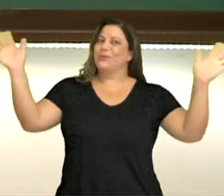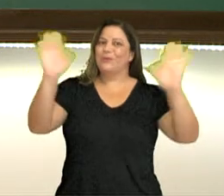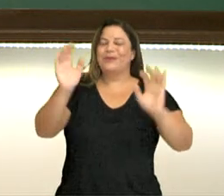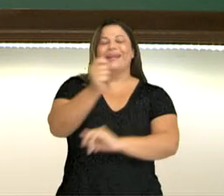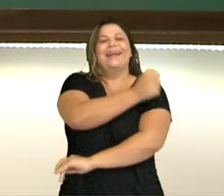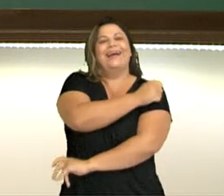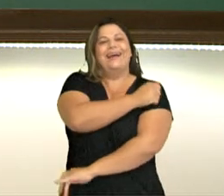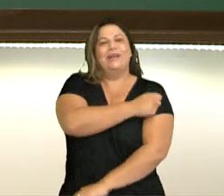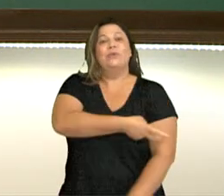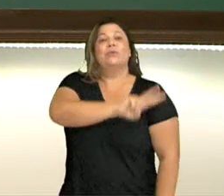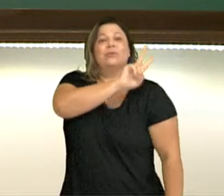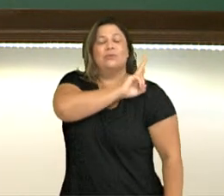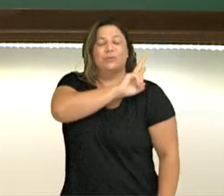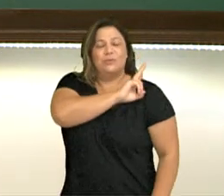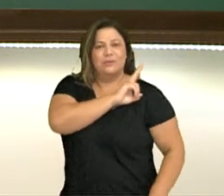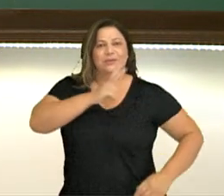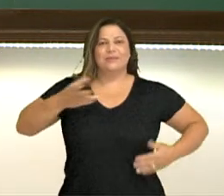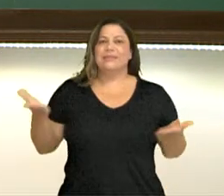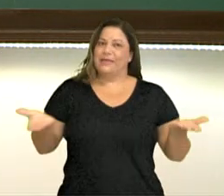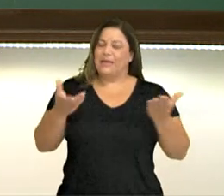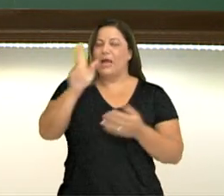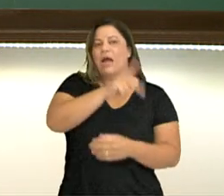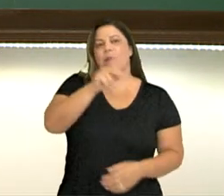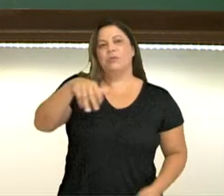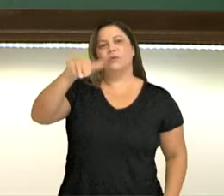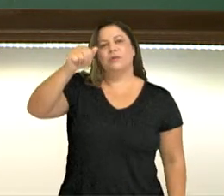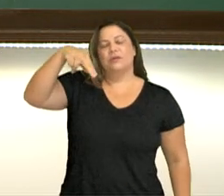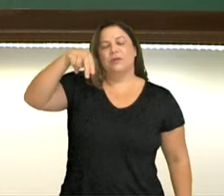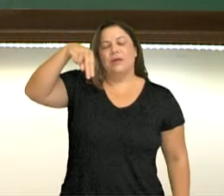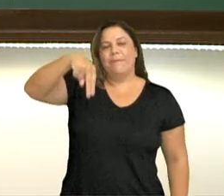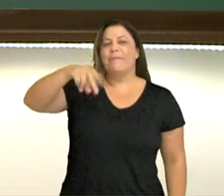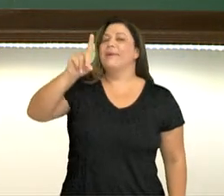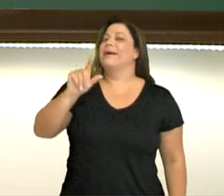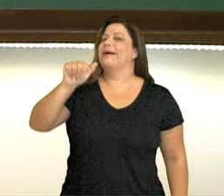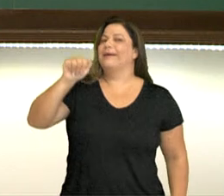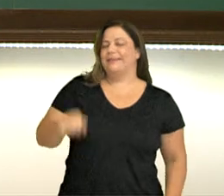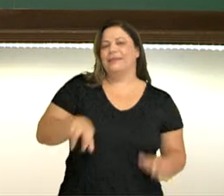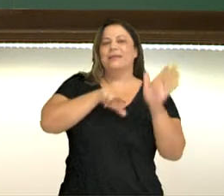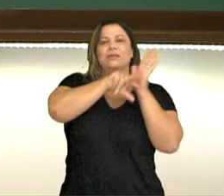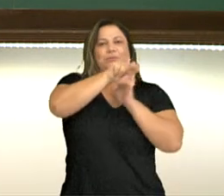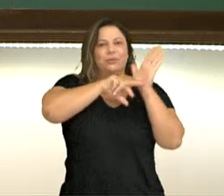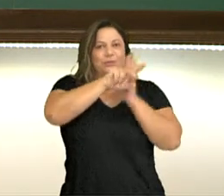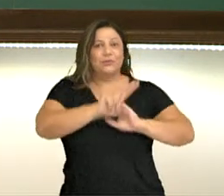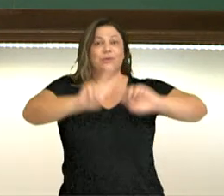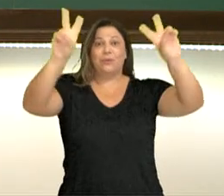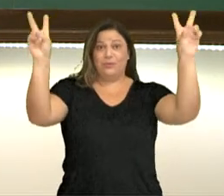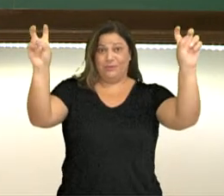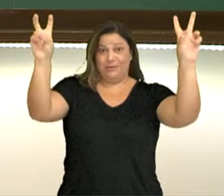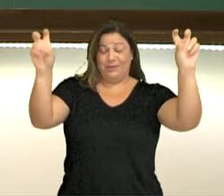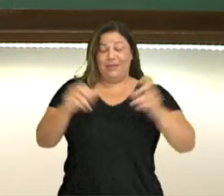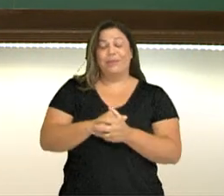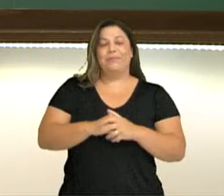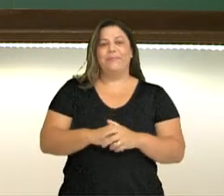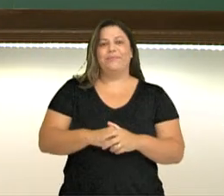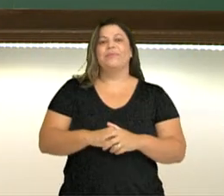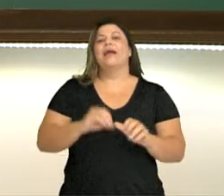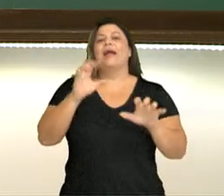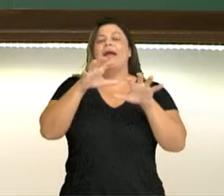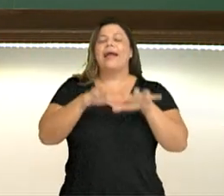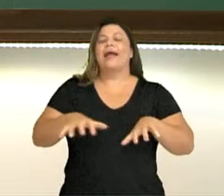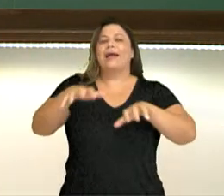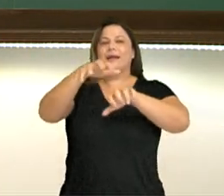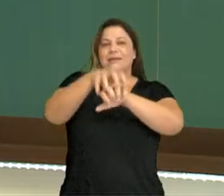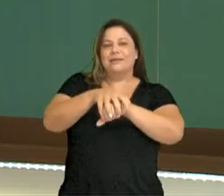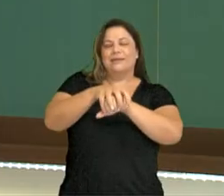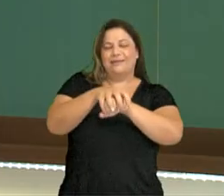Olá, estudantes da segunda série. Eu sou a professora Amanda Gonçalves, de Biologia, e o tema da nossa aula é Reino Monera. Então